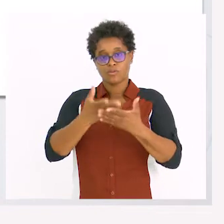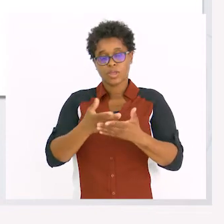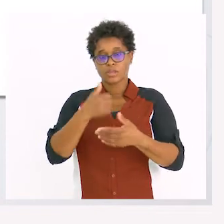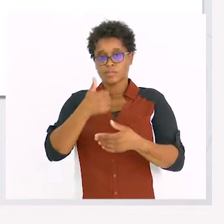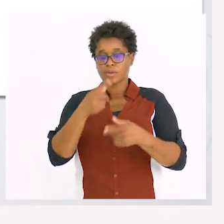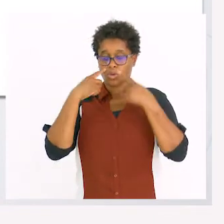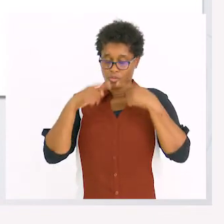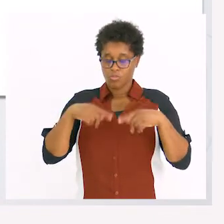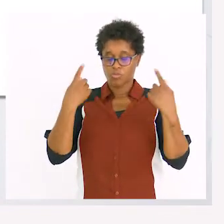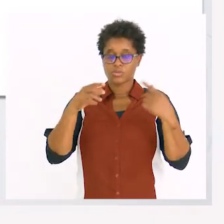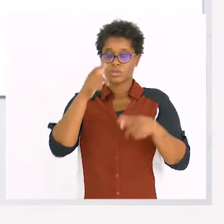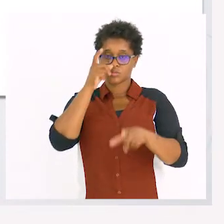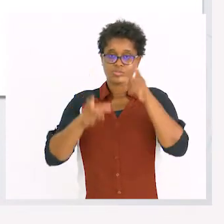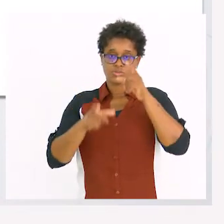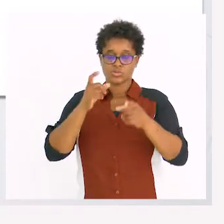população.